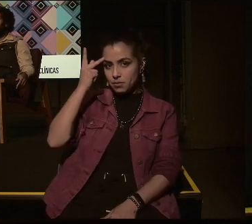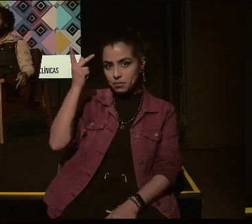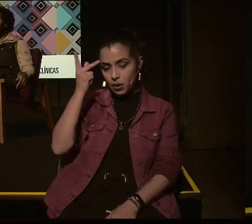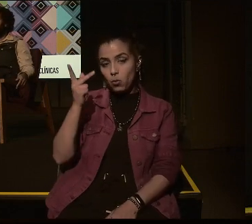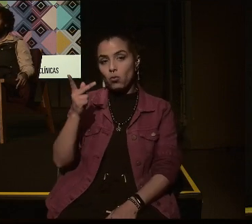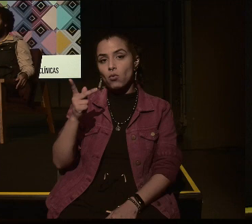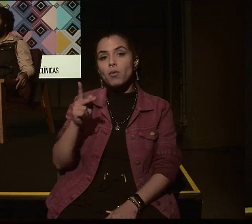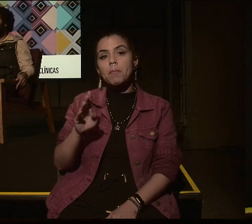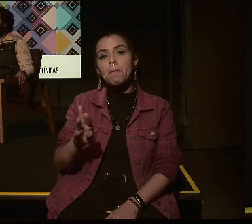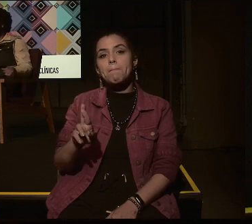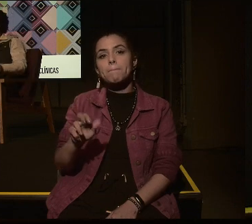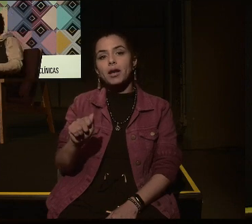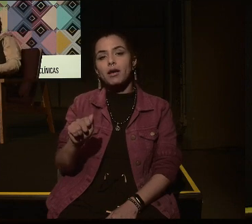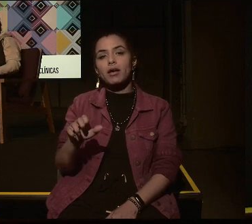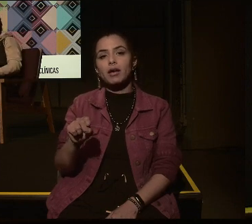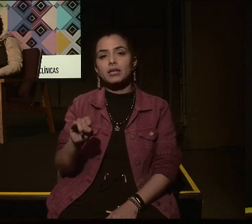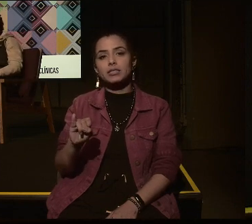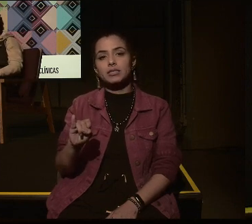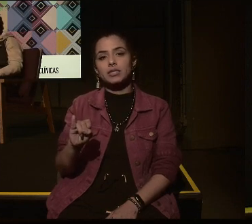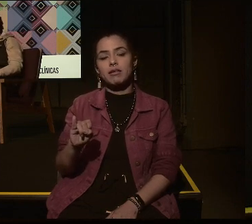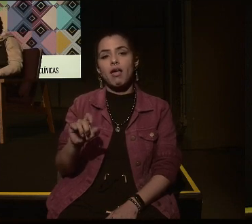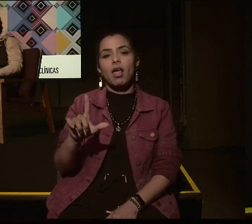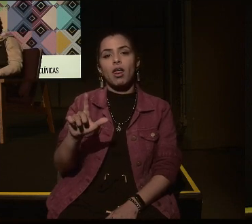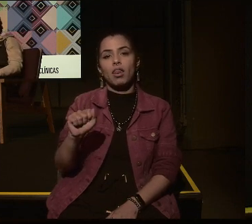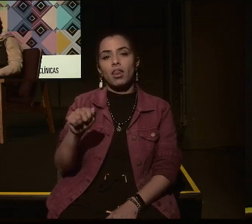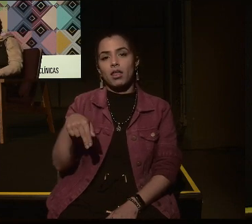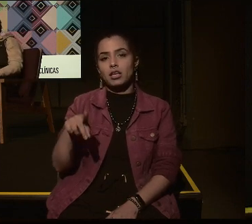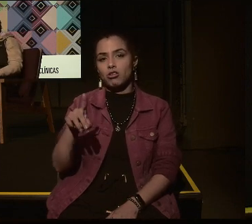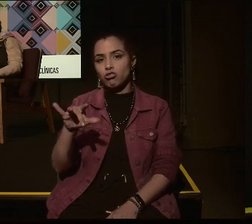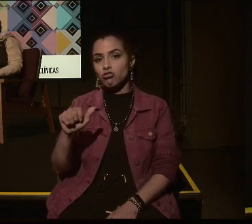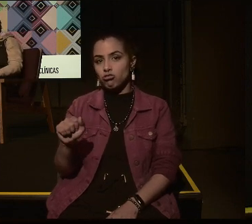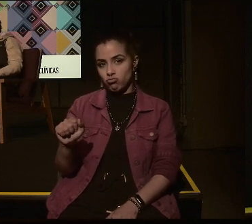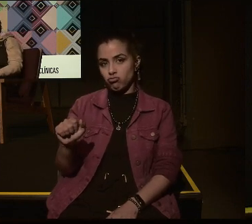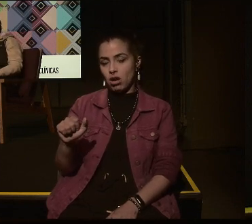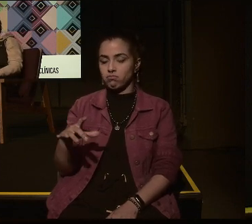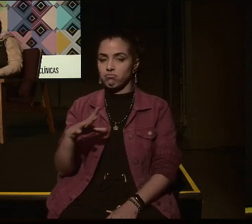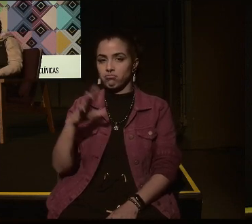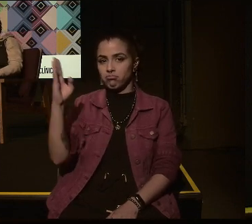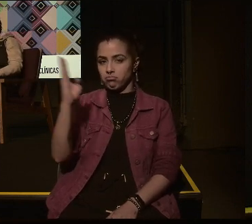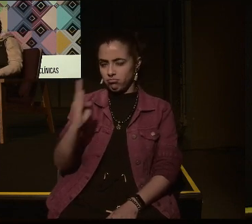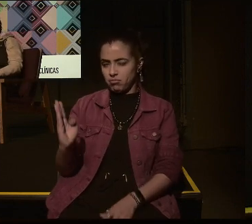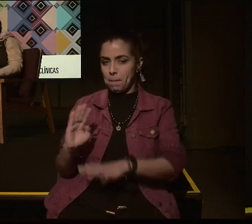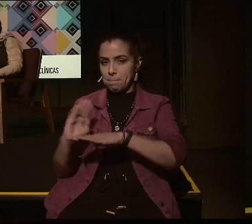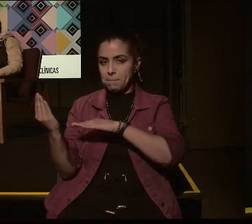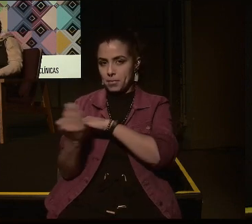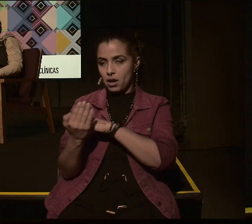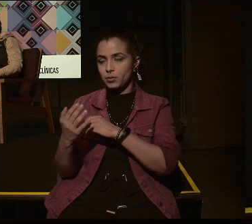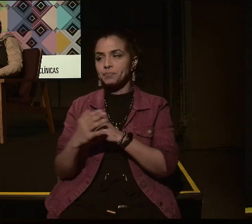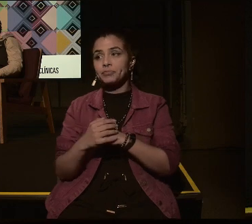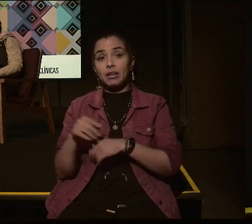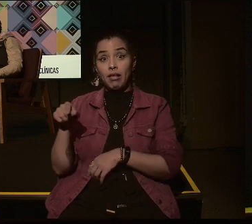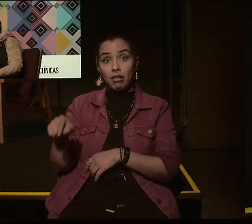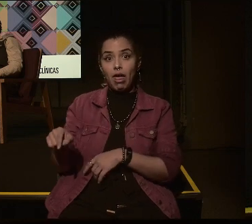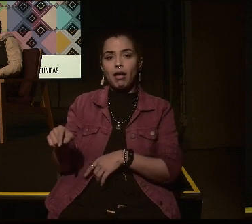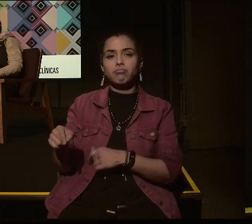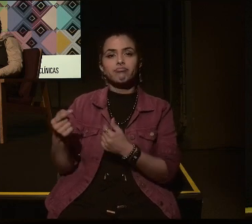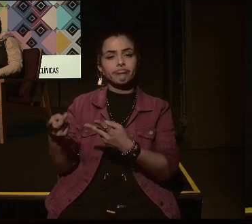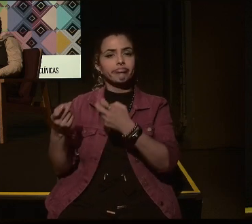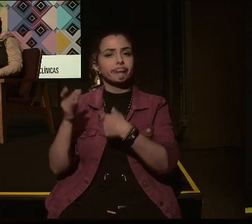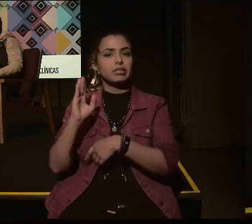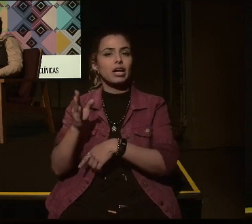acho que assim, as falas até agora já contemplaram a importância do quesito cor, né?